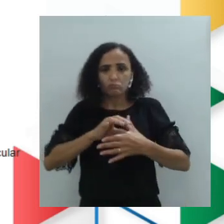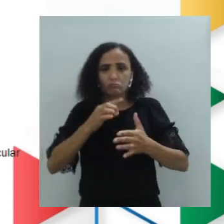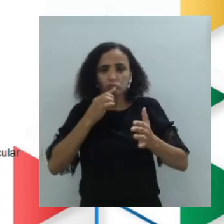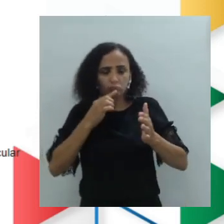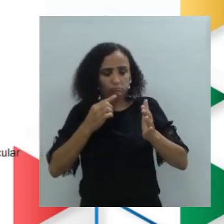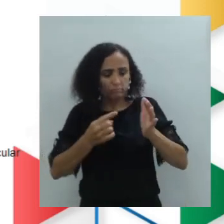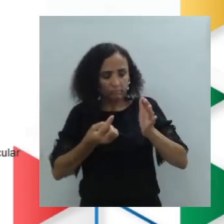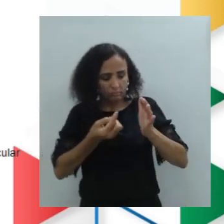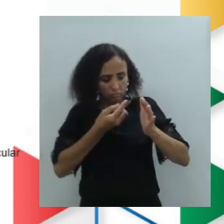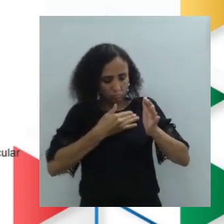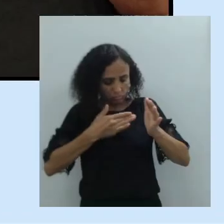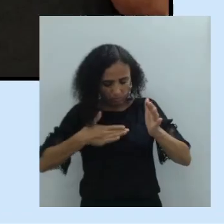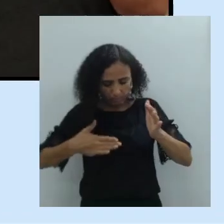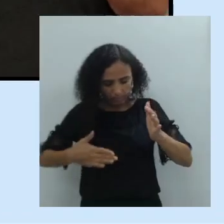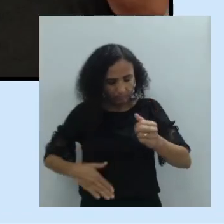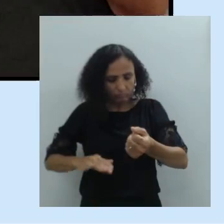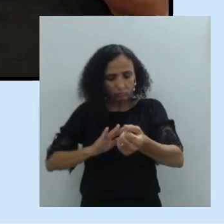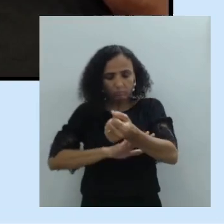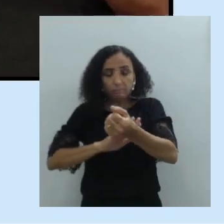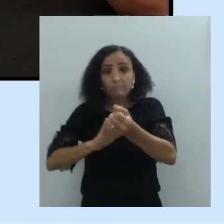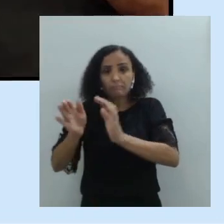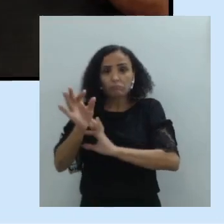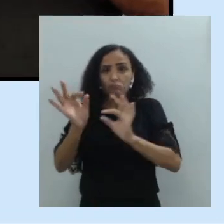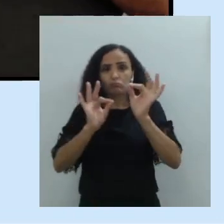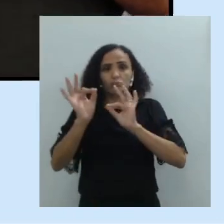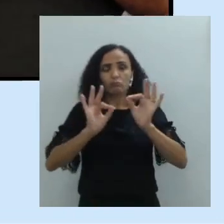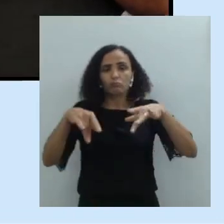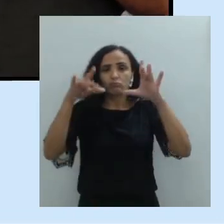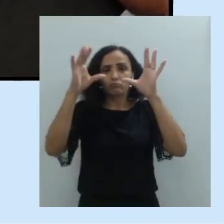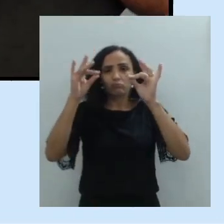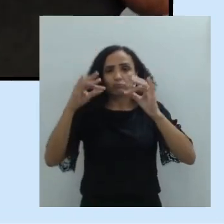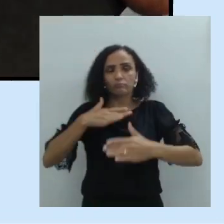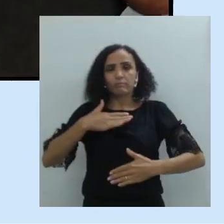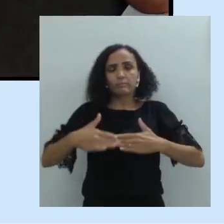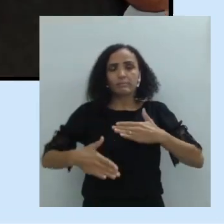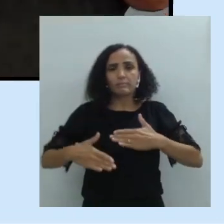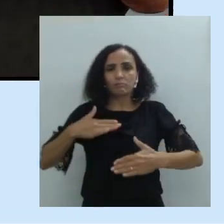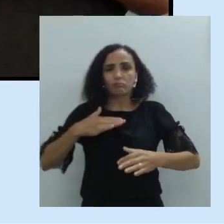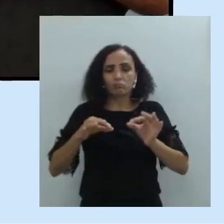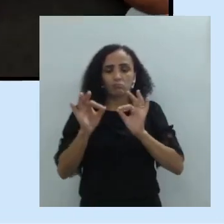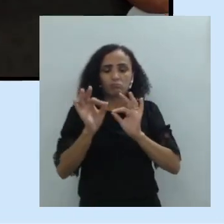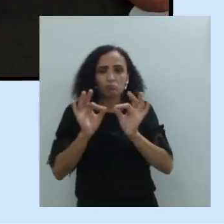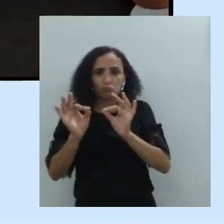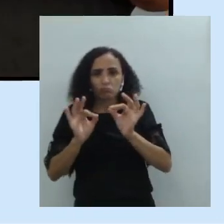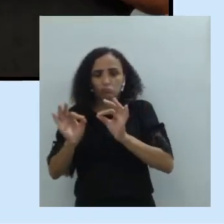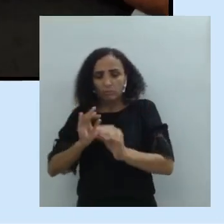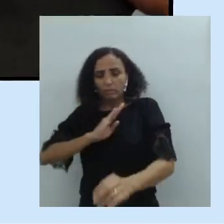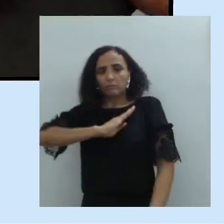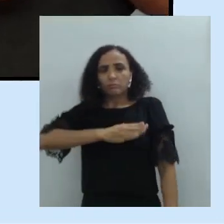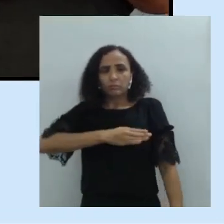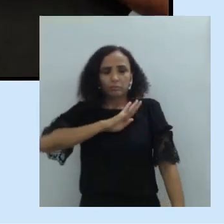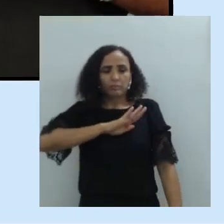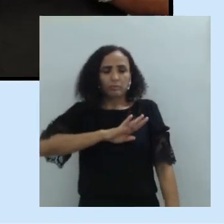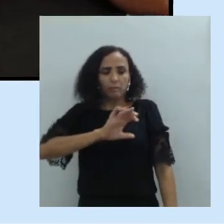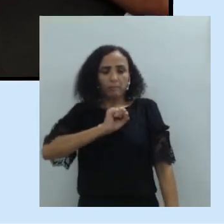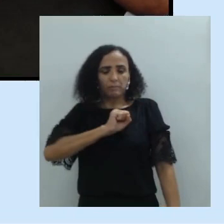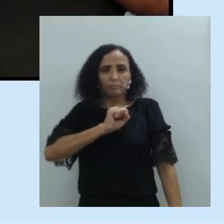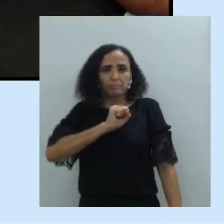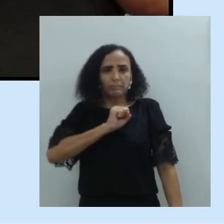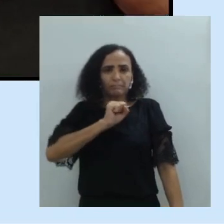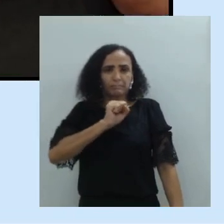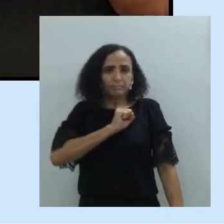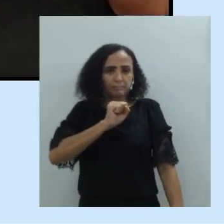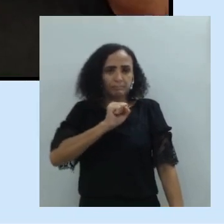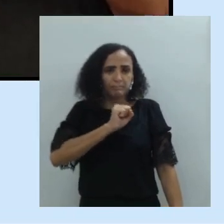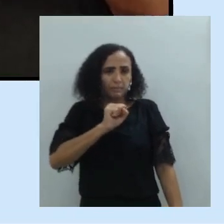sangue aconteça. Então, os tecidos organizam-se, né, onde controla os batimentos do coração, né? O